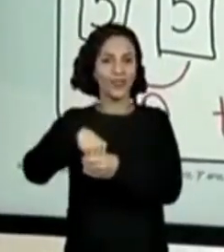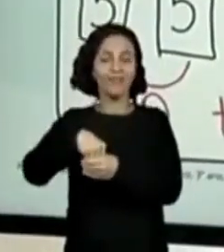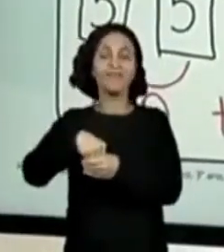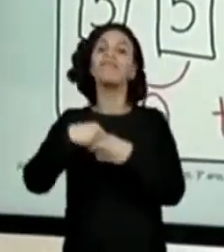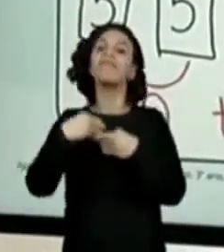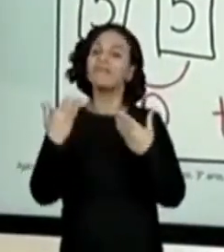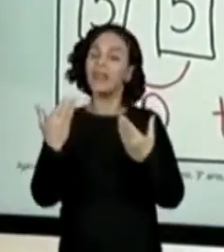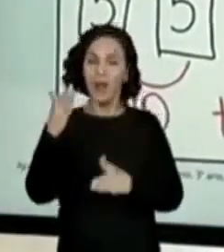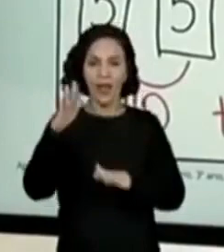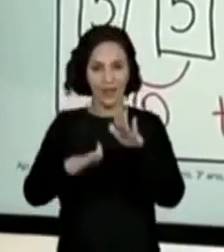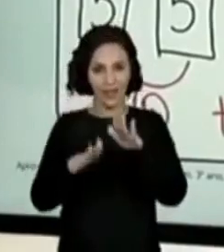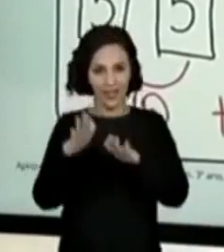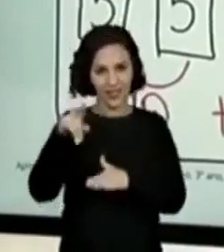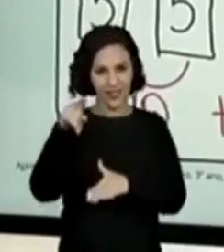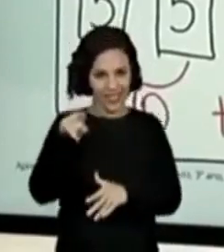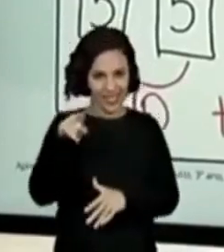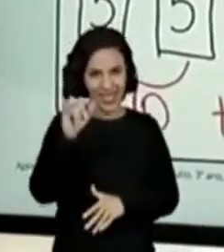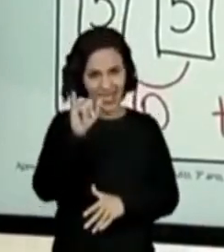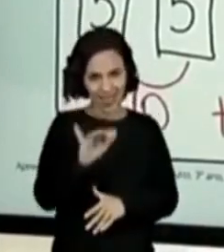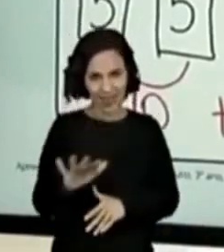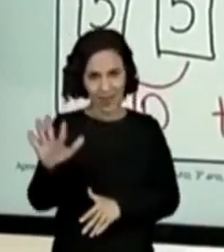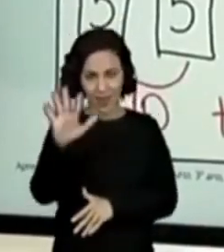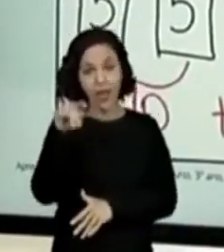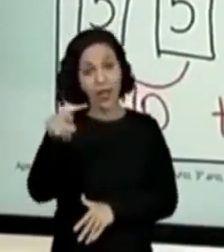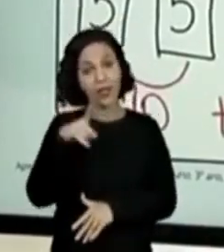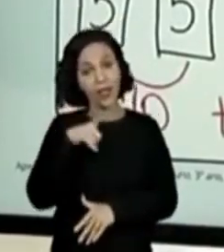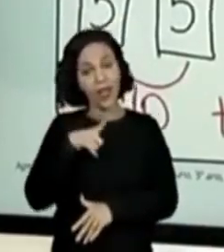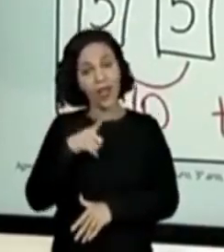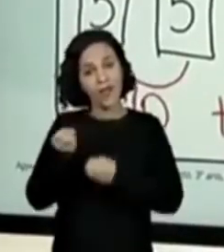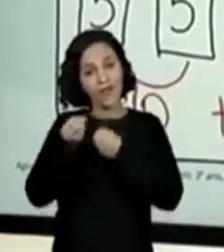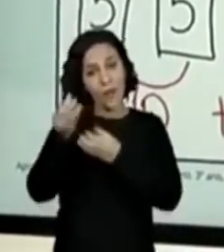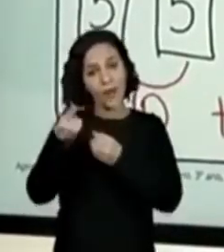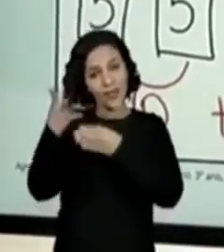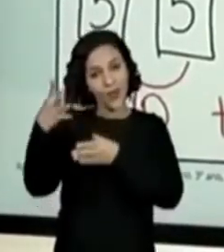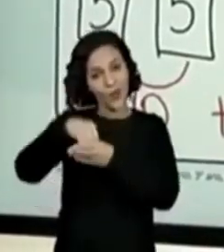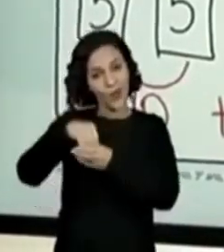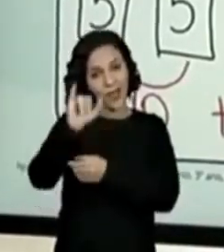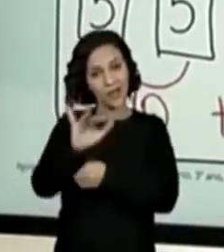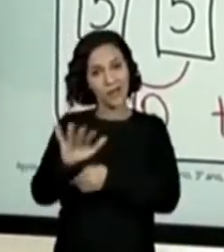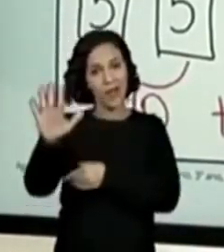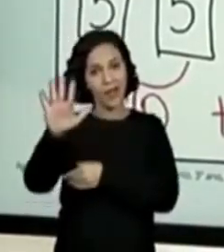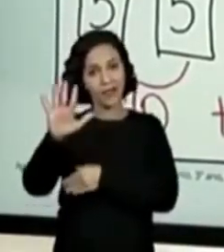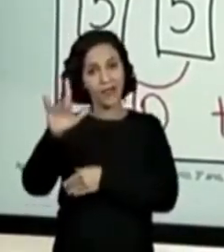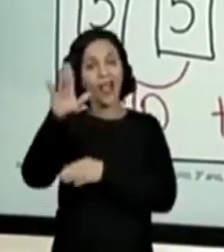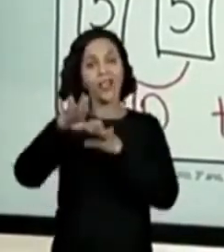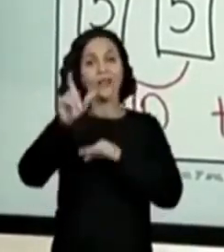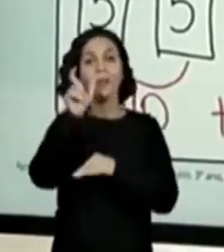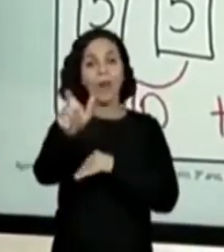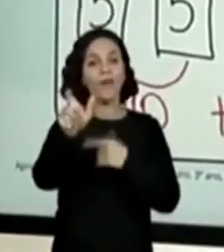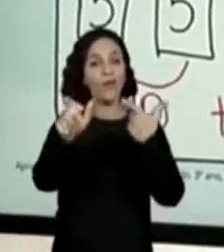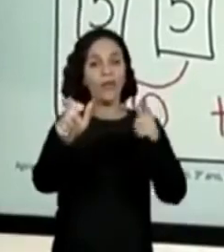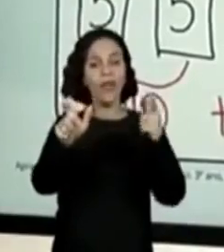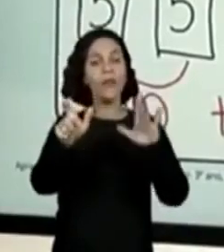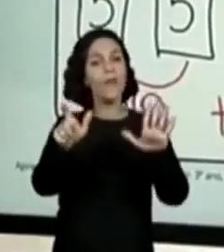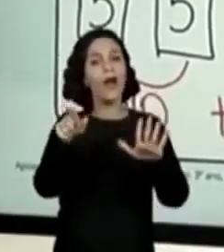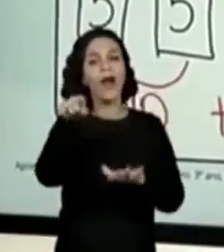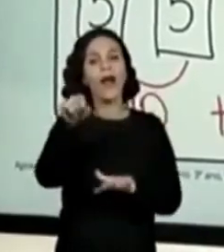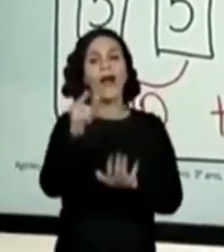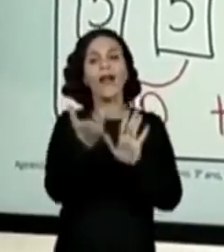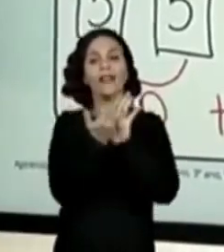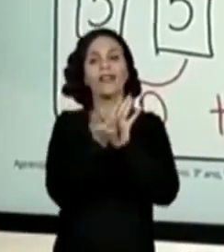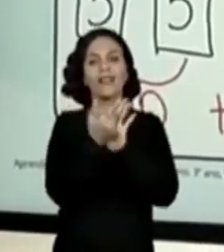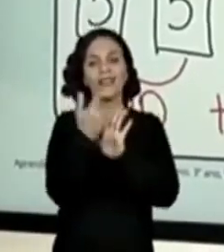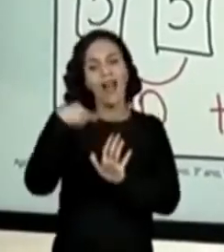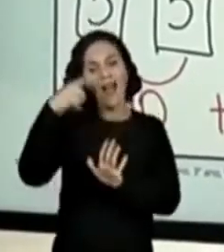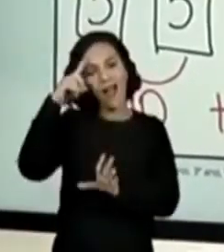pensar que algumas imagens trazem informações, além da forma de organizar, trazem informações sobre o